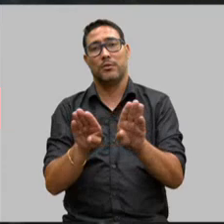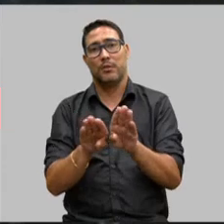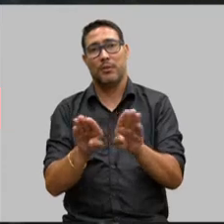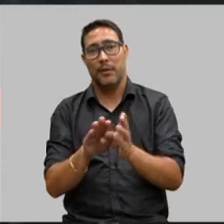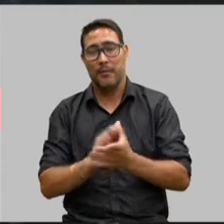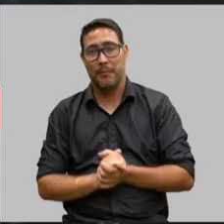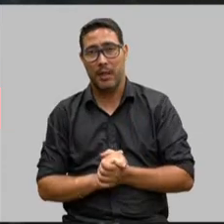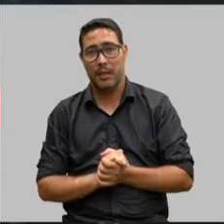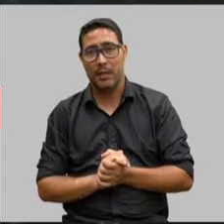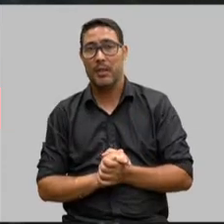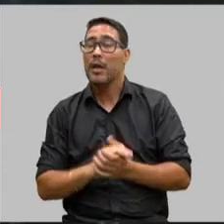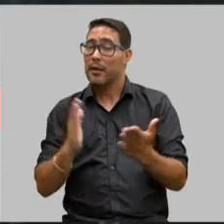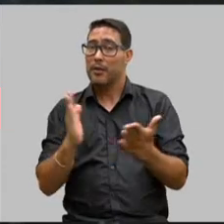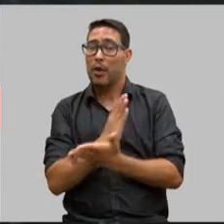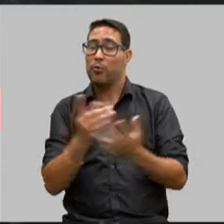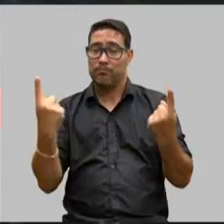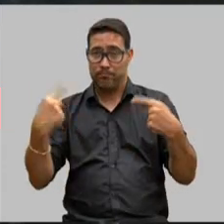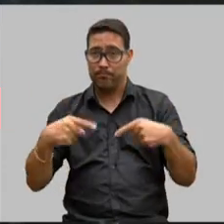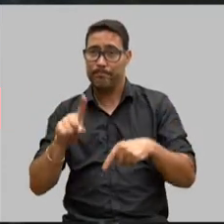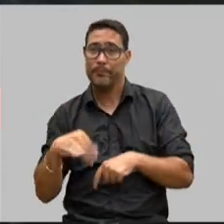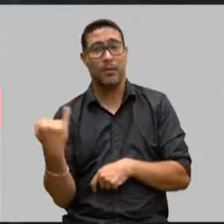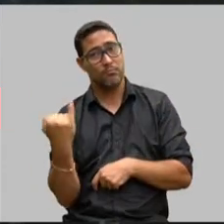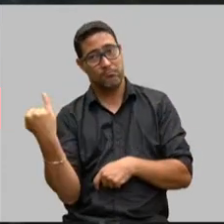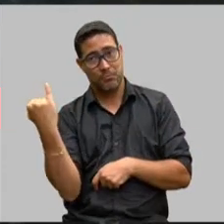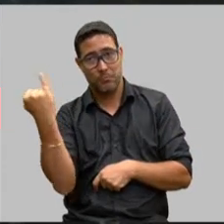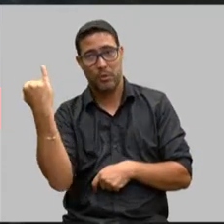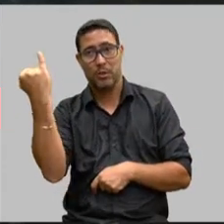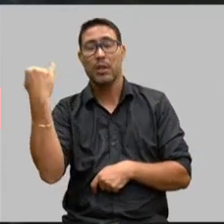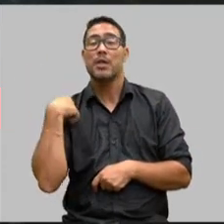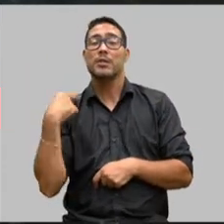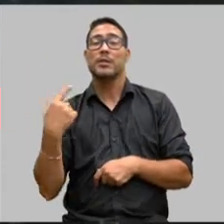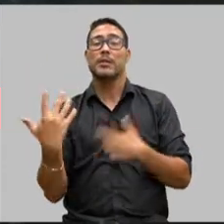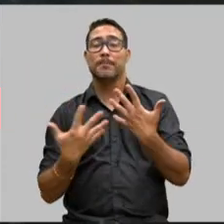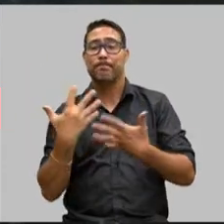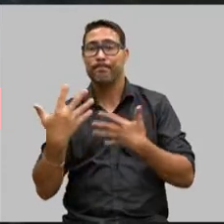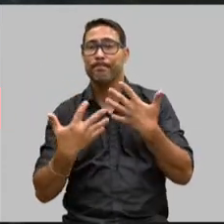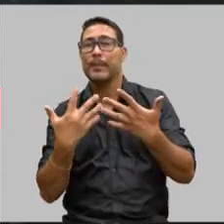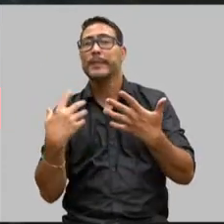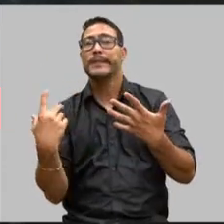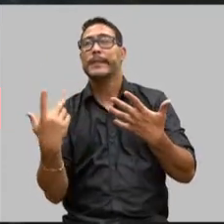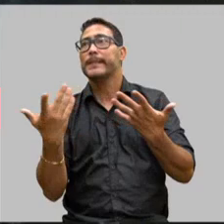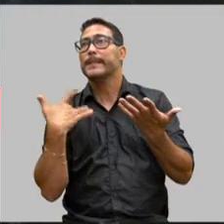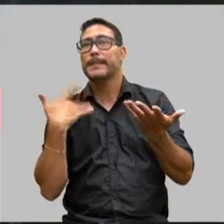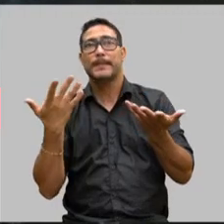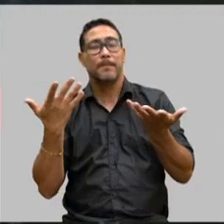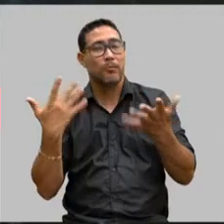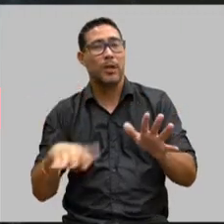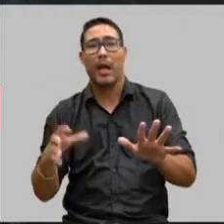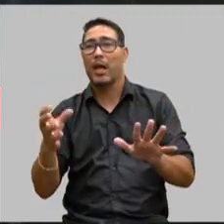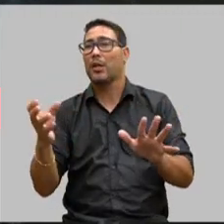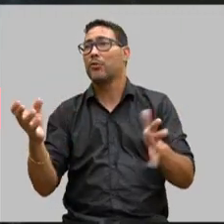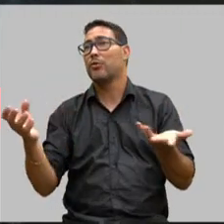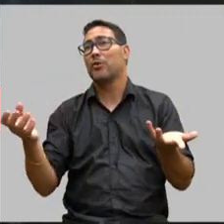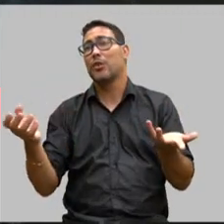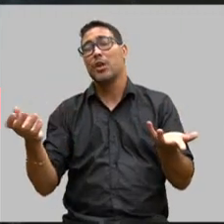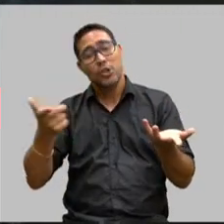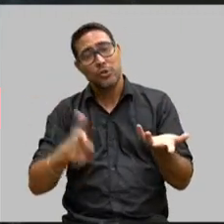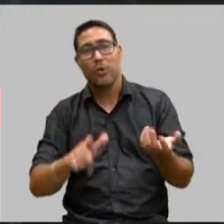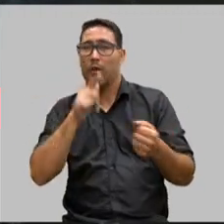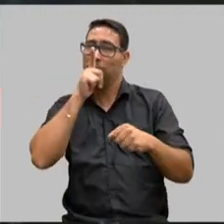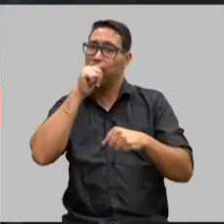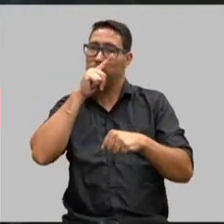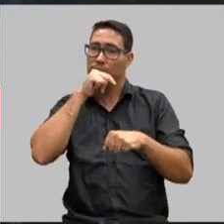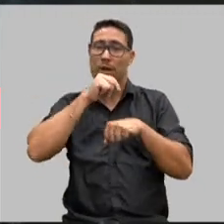desafios importantes e ao termos de que nós não queremos, não é, novos rompimentos de barragens